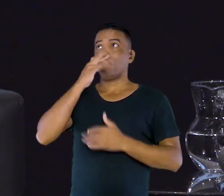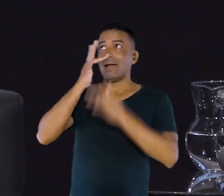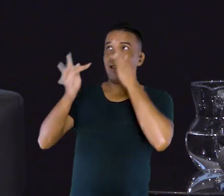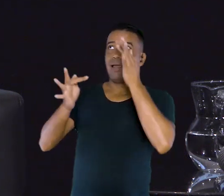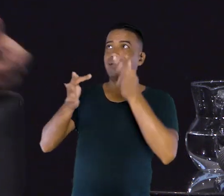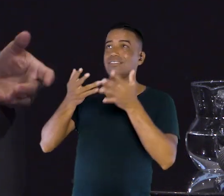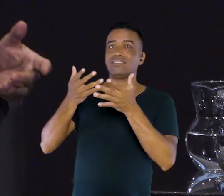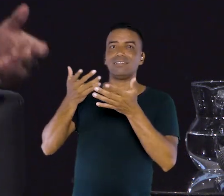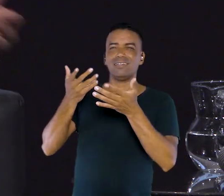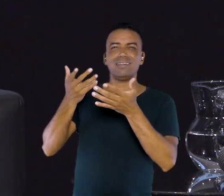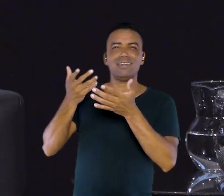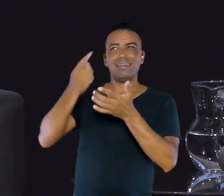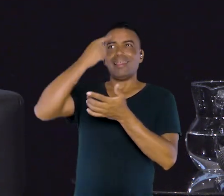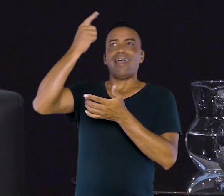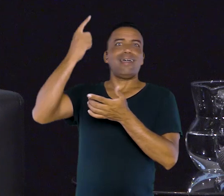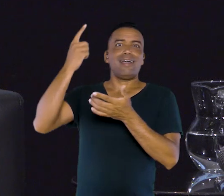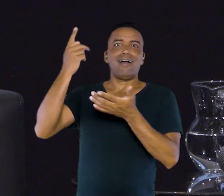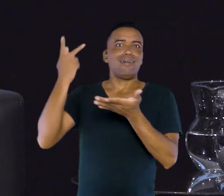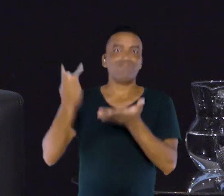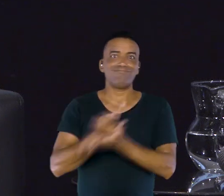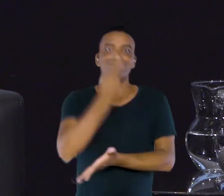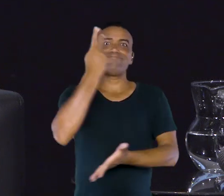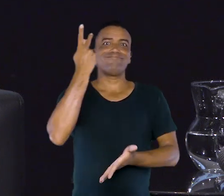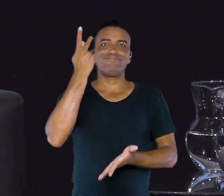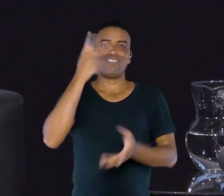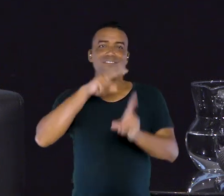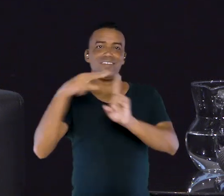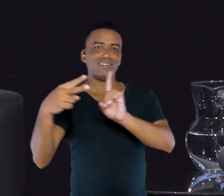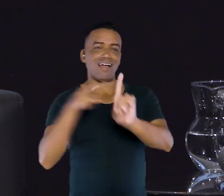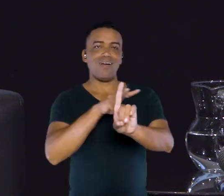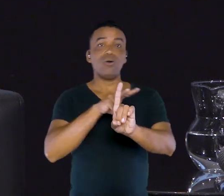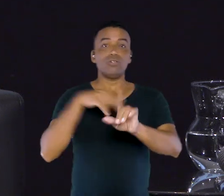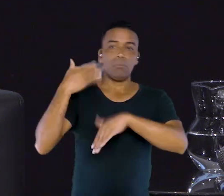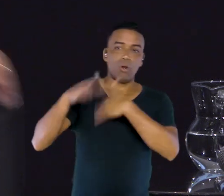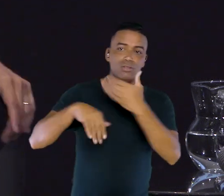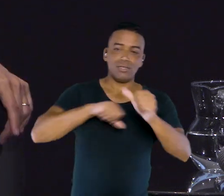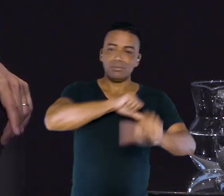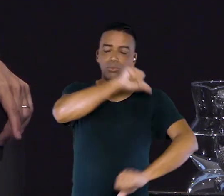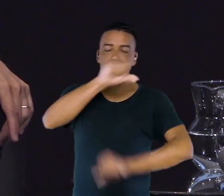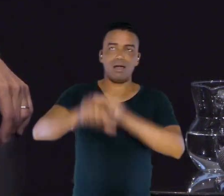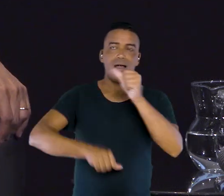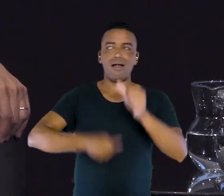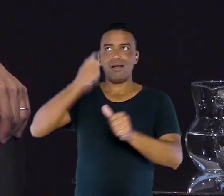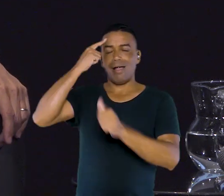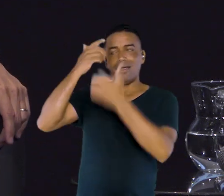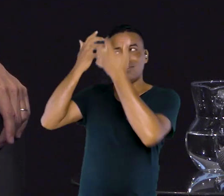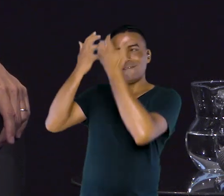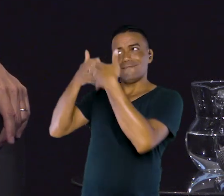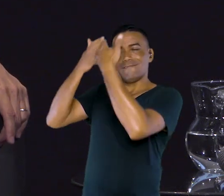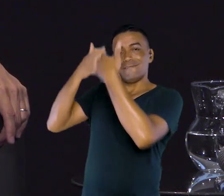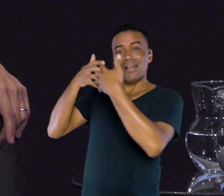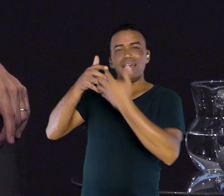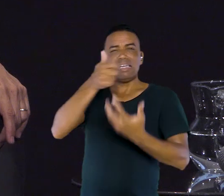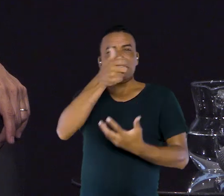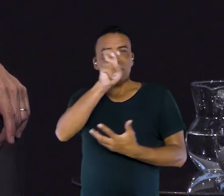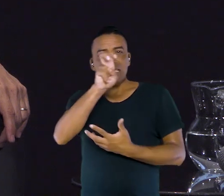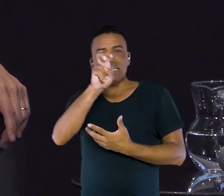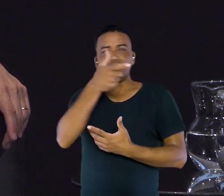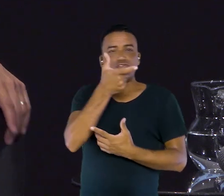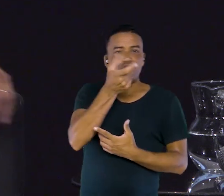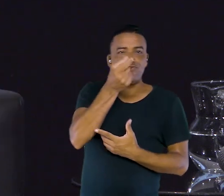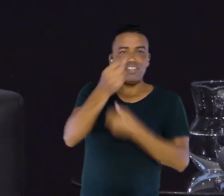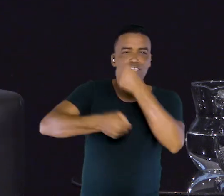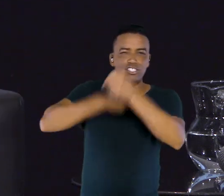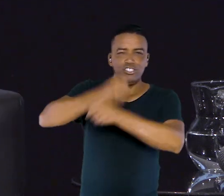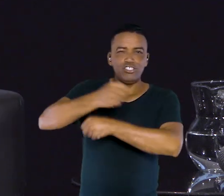que está incompleta. E essa visão está totalmente errada, na verdade, né? Eu passei por um processo de transformação no meu pensamento ao longo desses últimos 15, 20